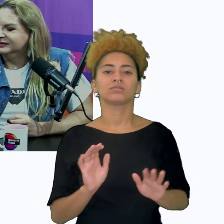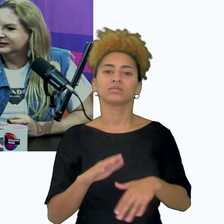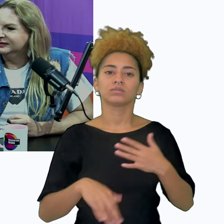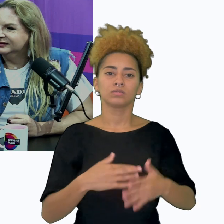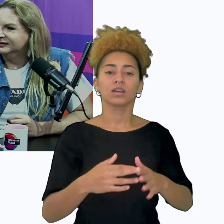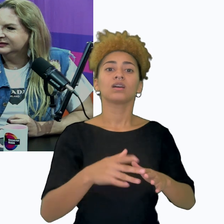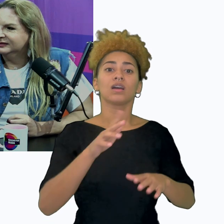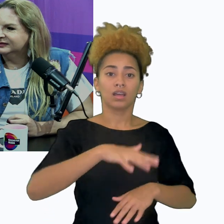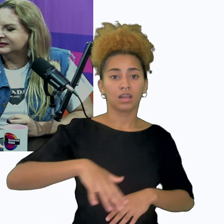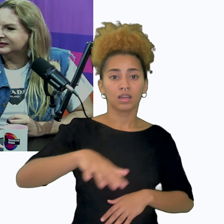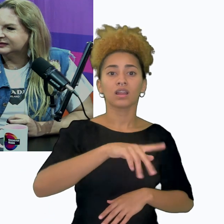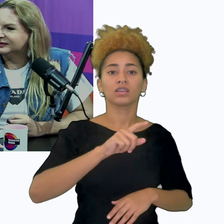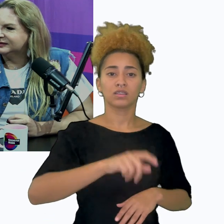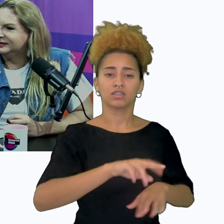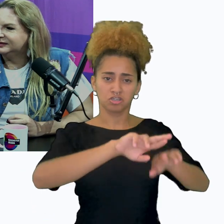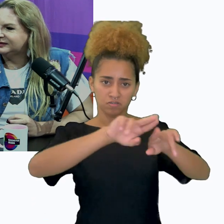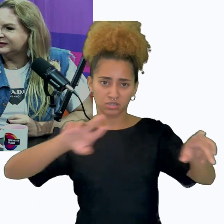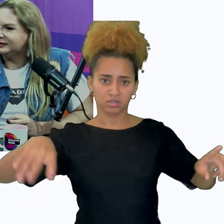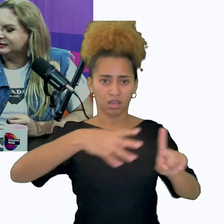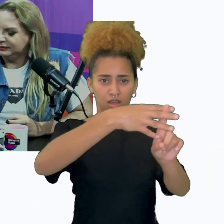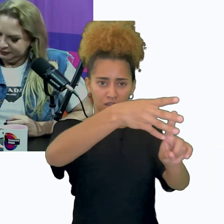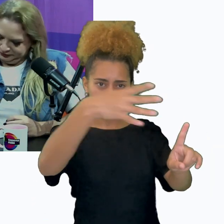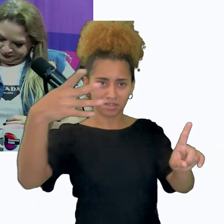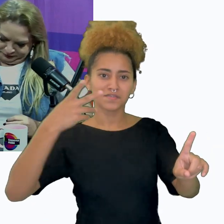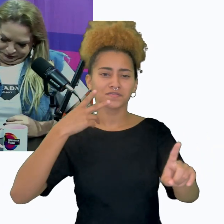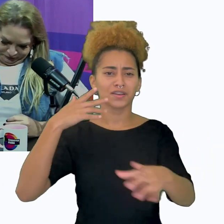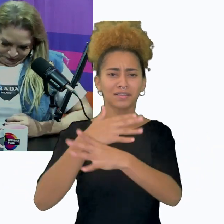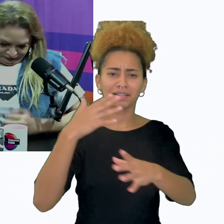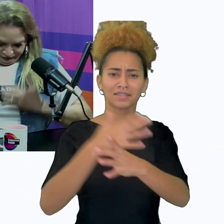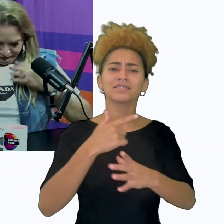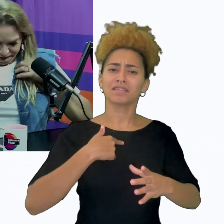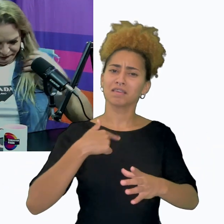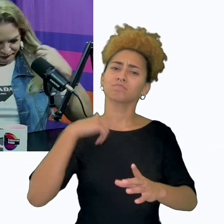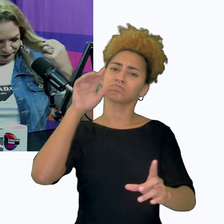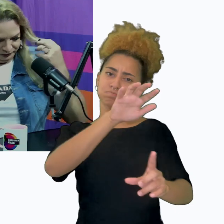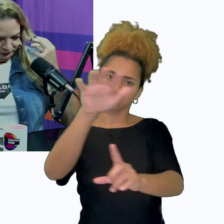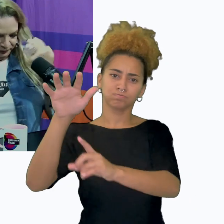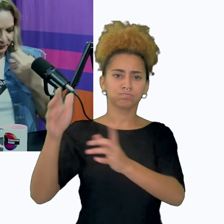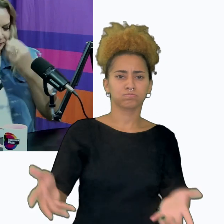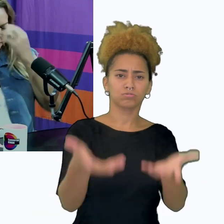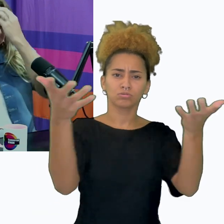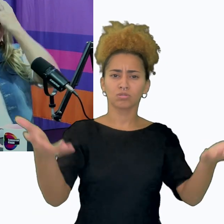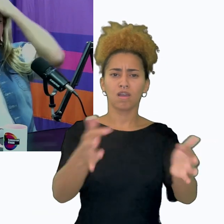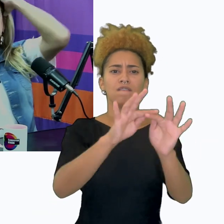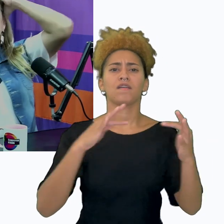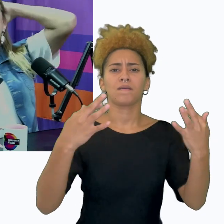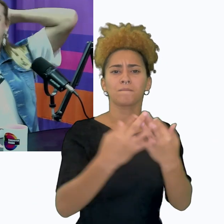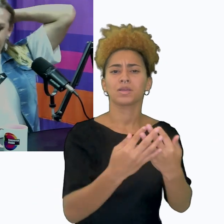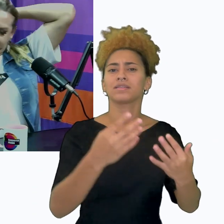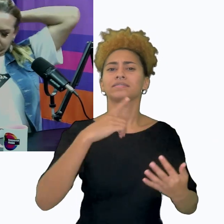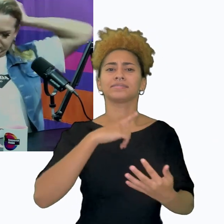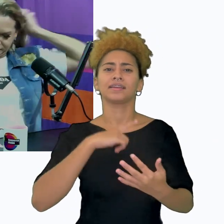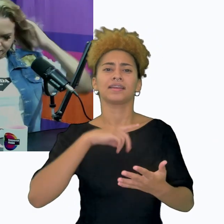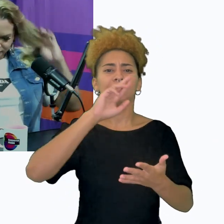fiz muita coisa pela diversidade de Fortaleza. Eu posso dizer que eu fui uma super influência de tudo isso que aconteceu com famílias,